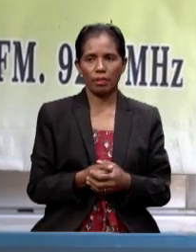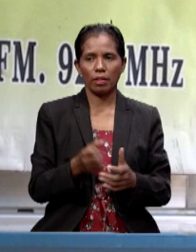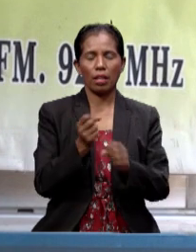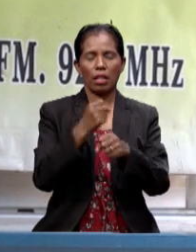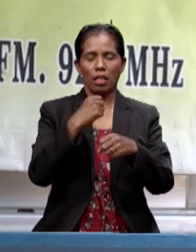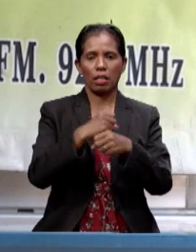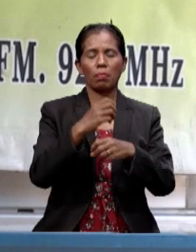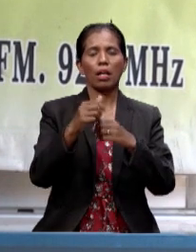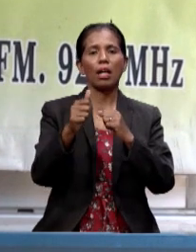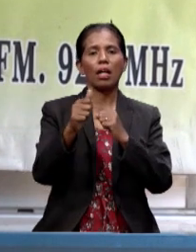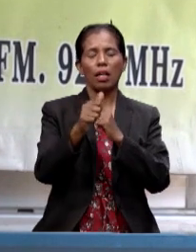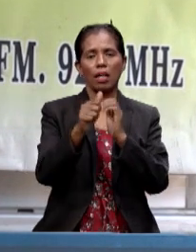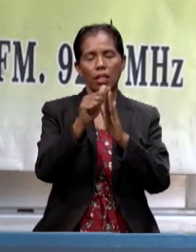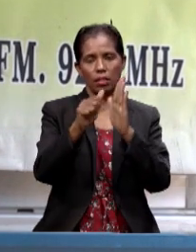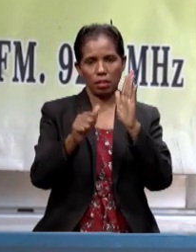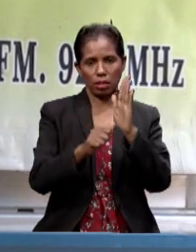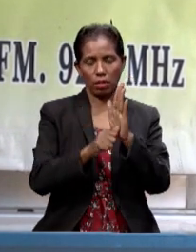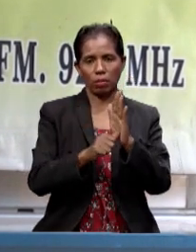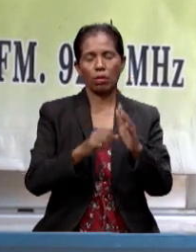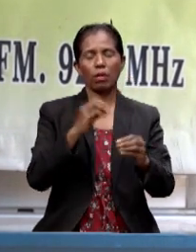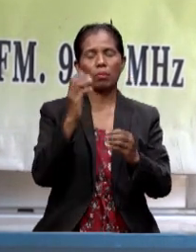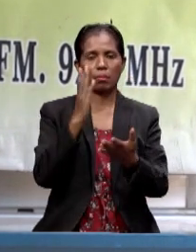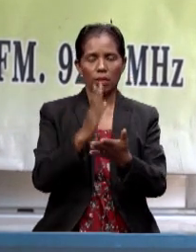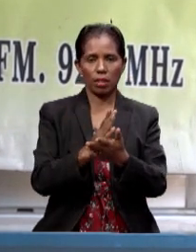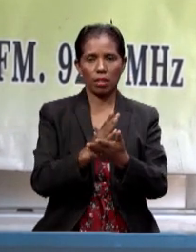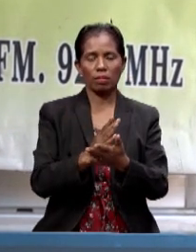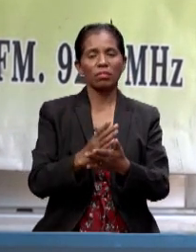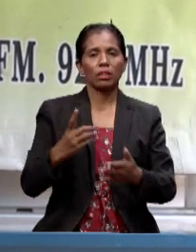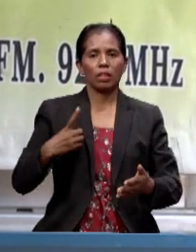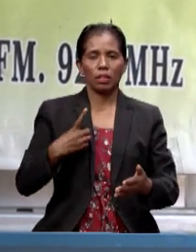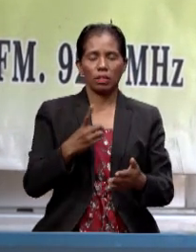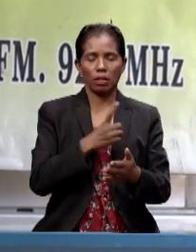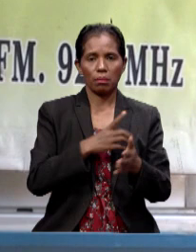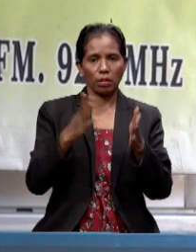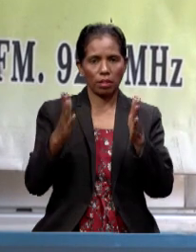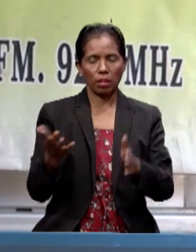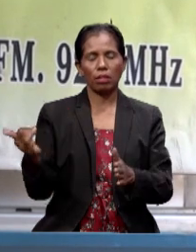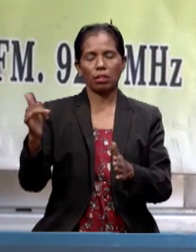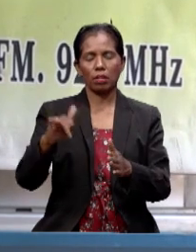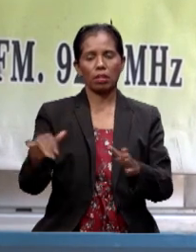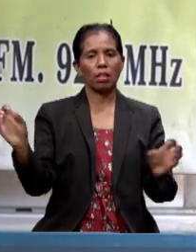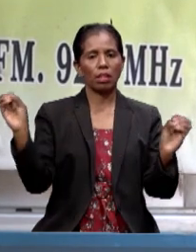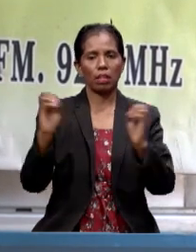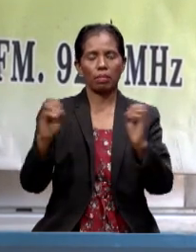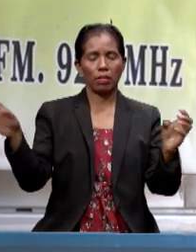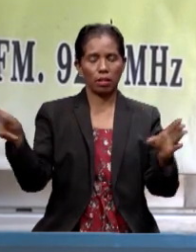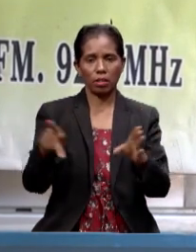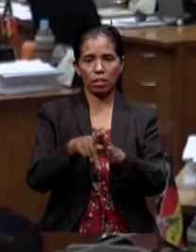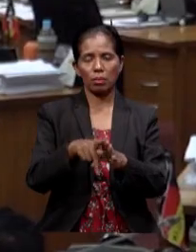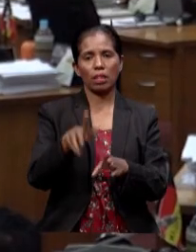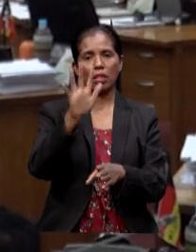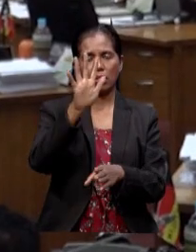nebe colhia com a ba perde de mandato ba deputado ser nebe mais de 5 vezes latuir sessão